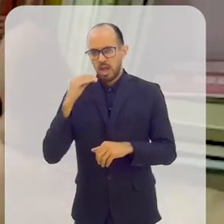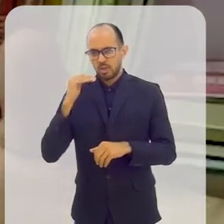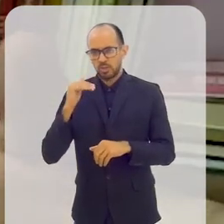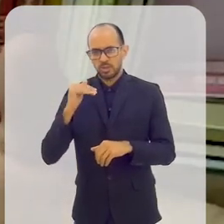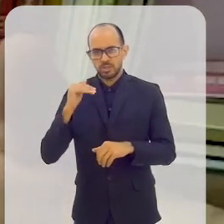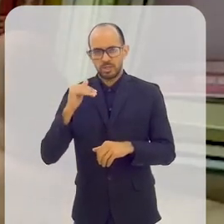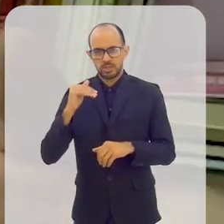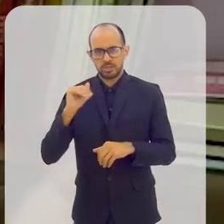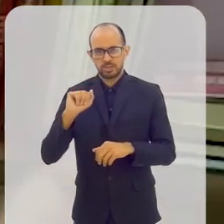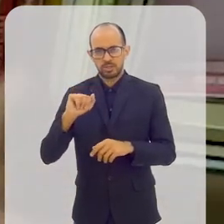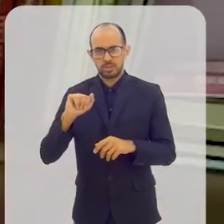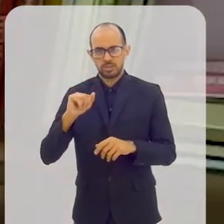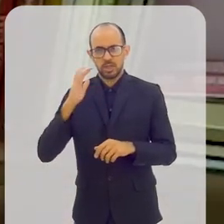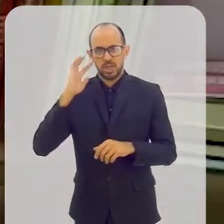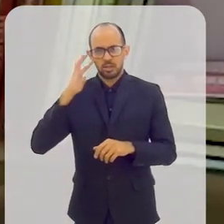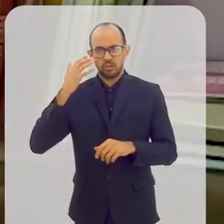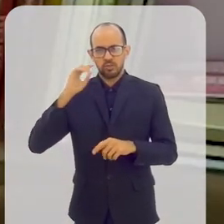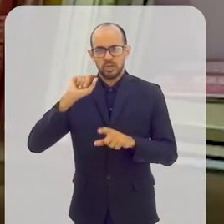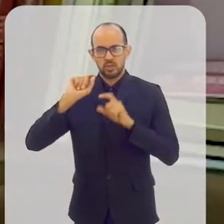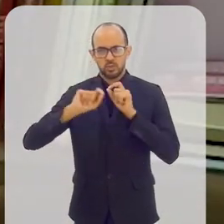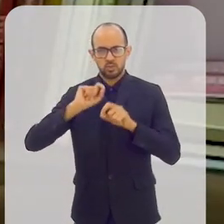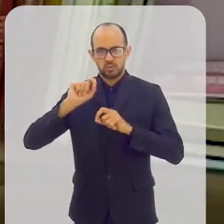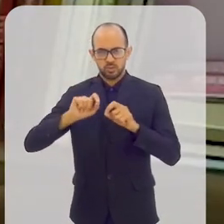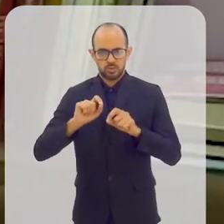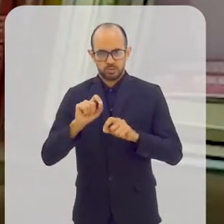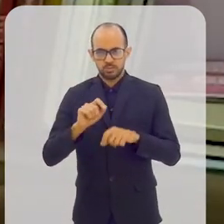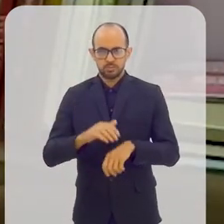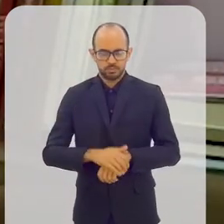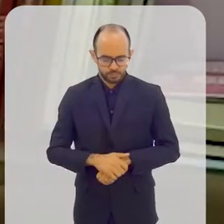adolescentes, que resolveram